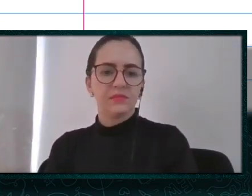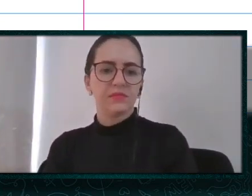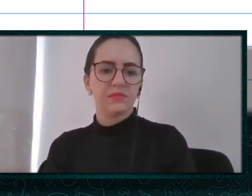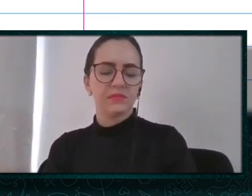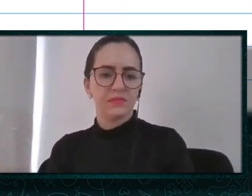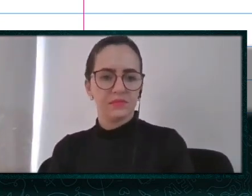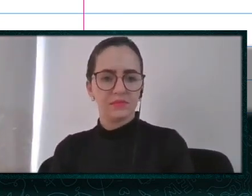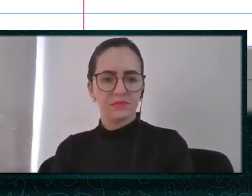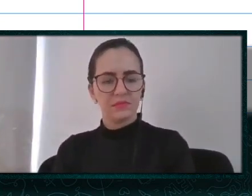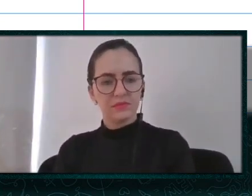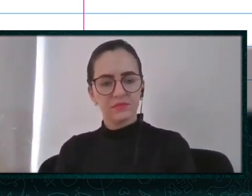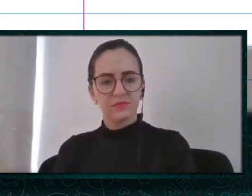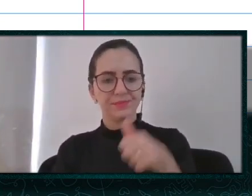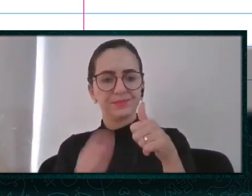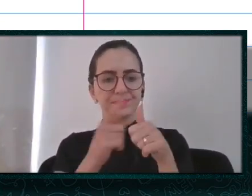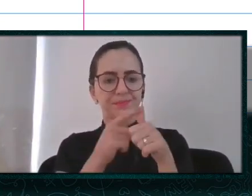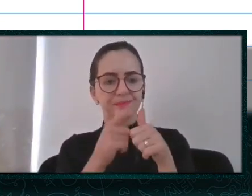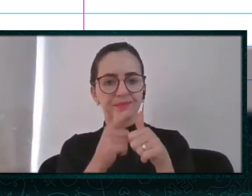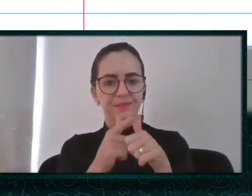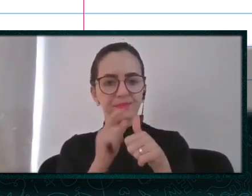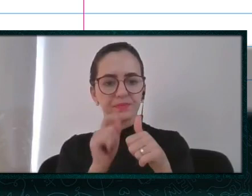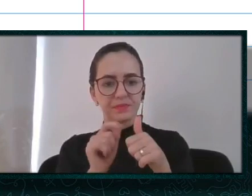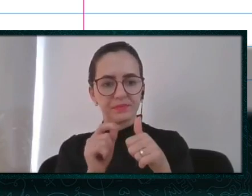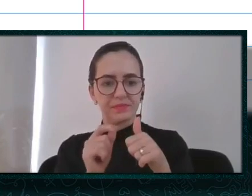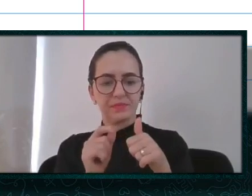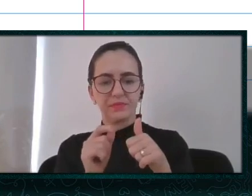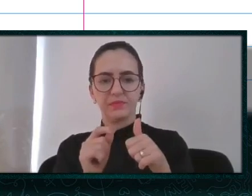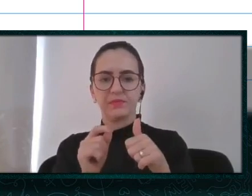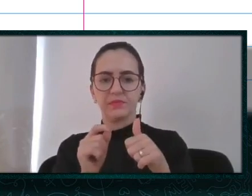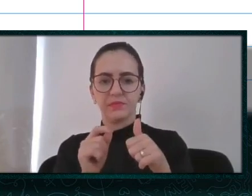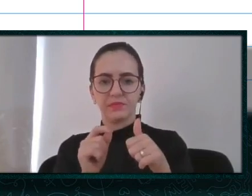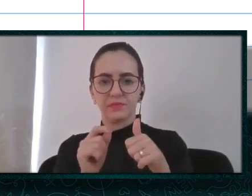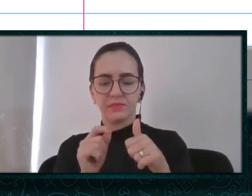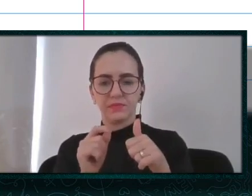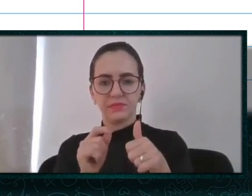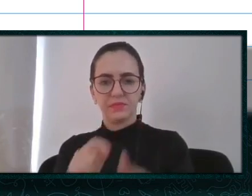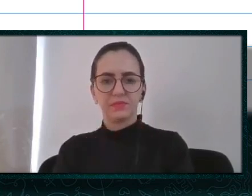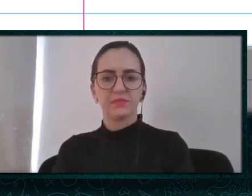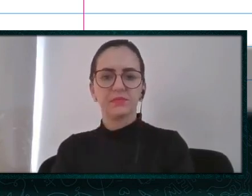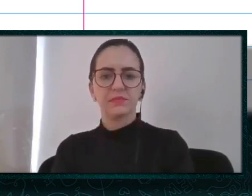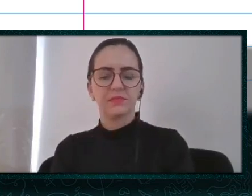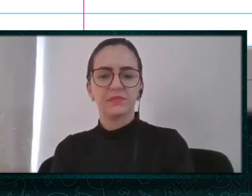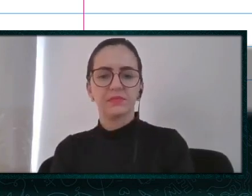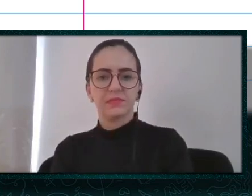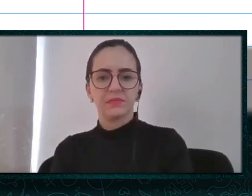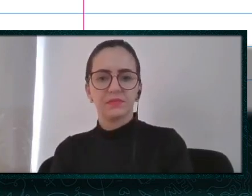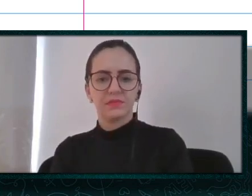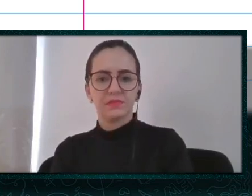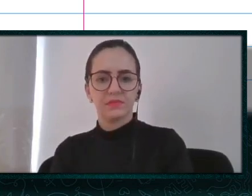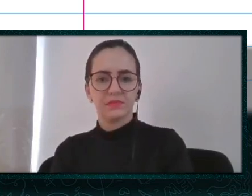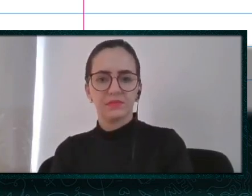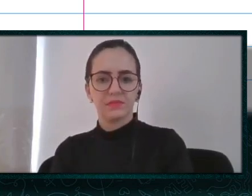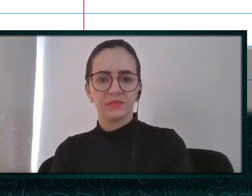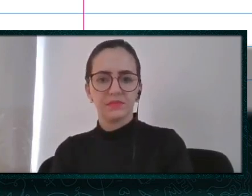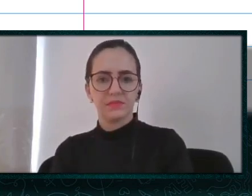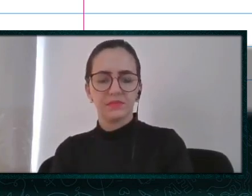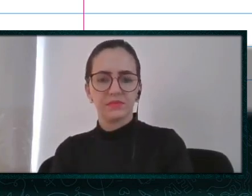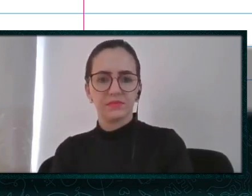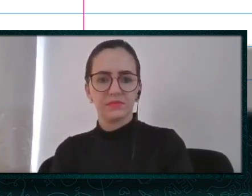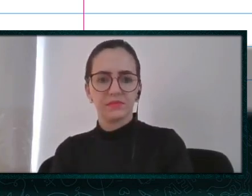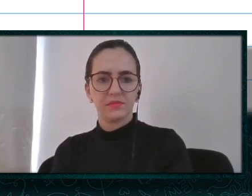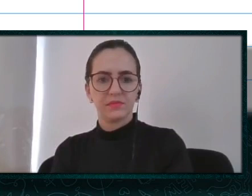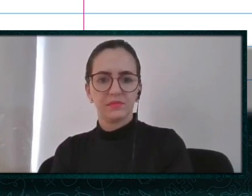Então, a primeira coisa que eu tenho que fazer, novamente aqui, eu vou postar aqui, eu vou escrever aqui e vou parar, vou apagar. A gente tem a nossa fórmula, gente,